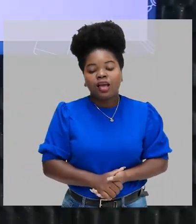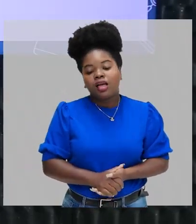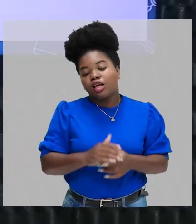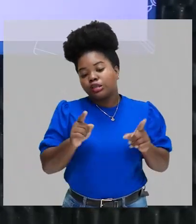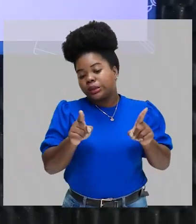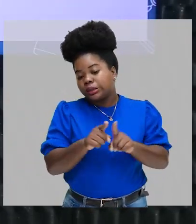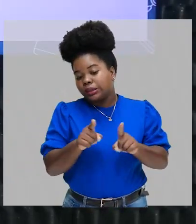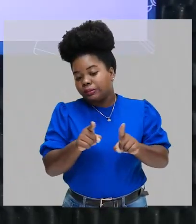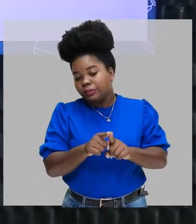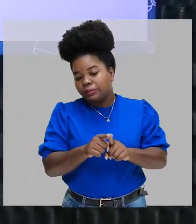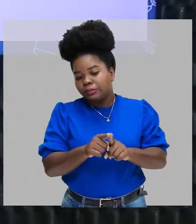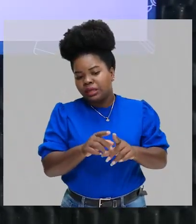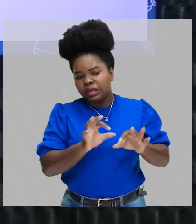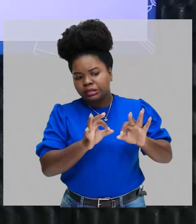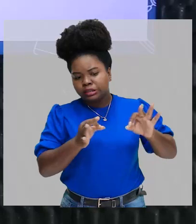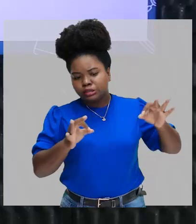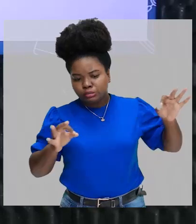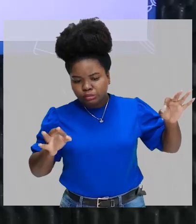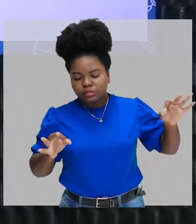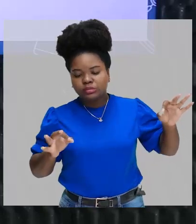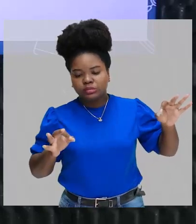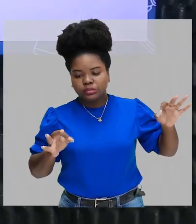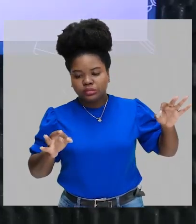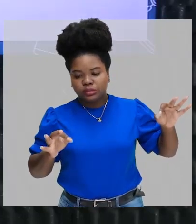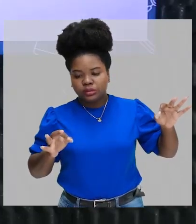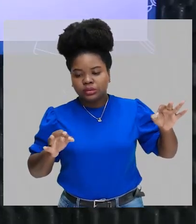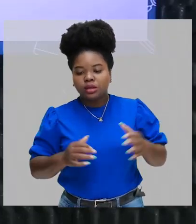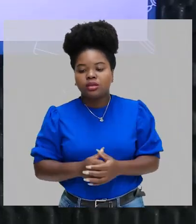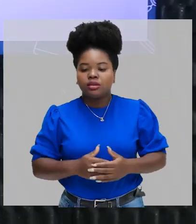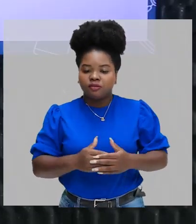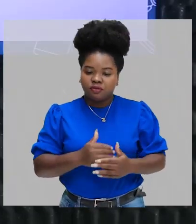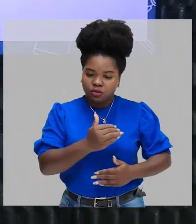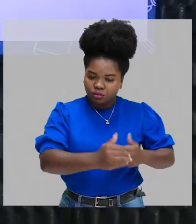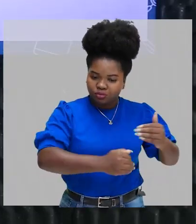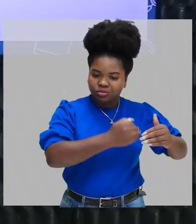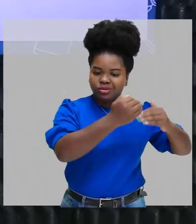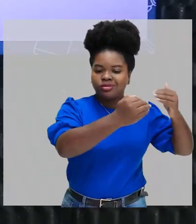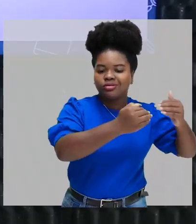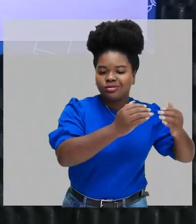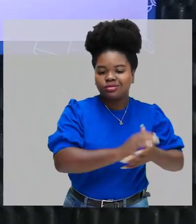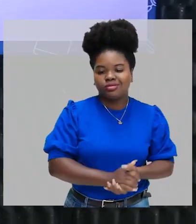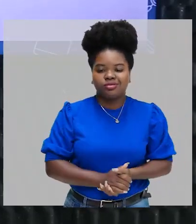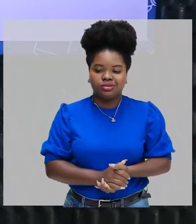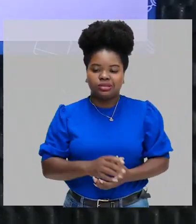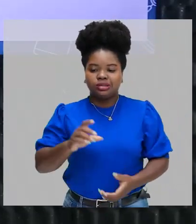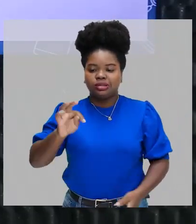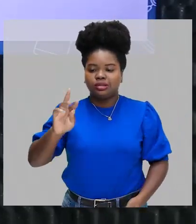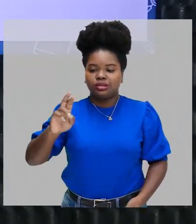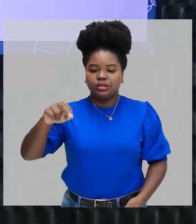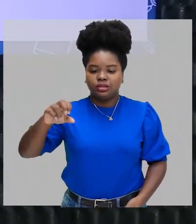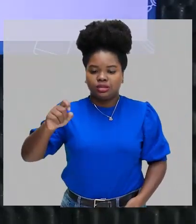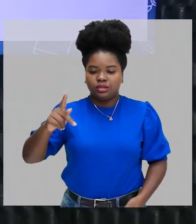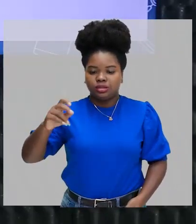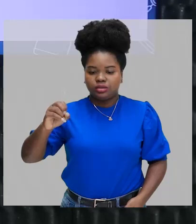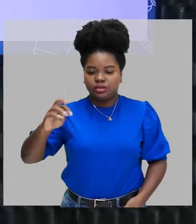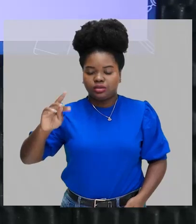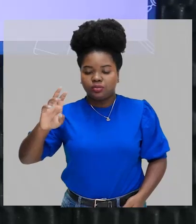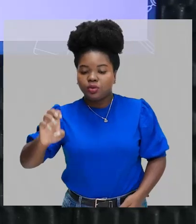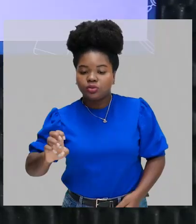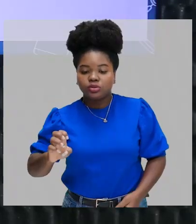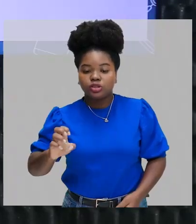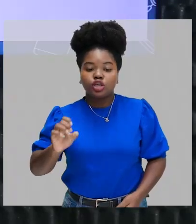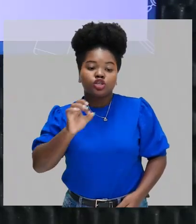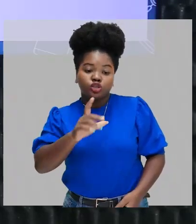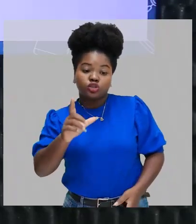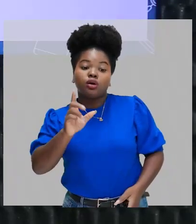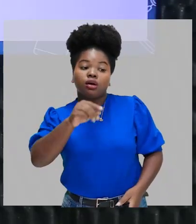o encurtamento das distâncias, devido ao avanço dos meios de transporte, é algo que está disponível somente para quem tem dinheiro, somente para